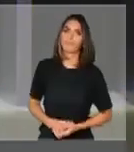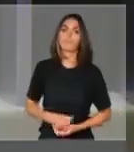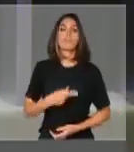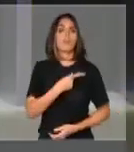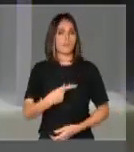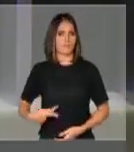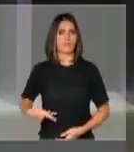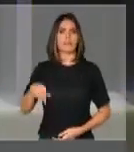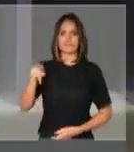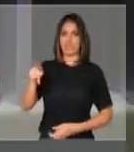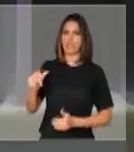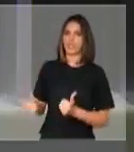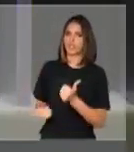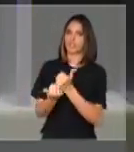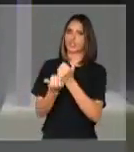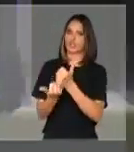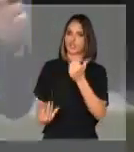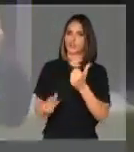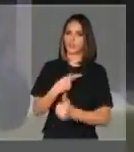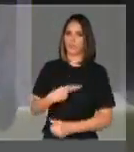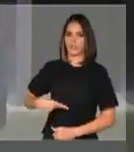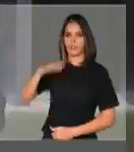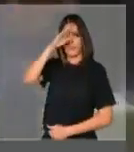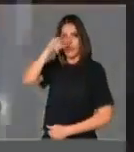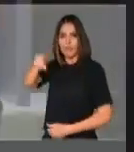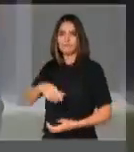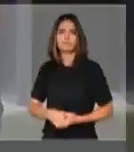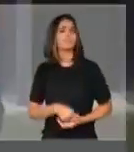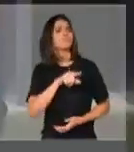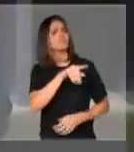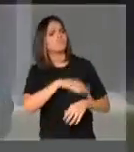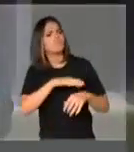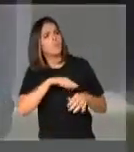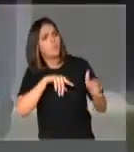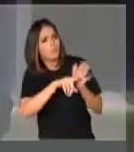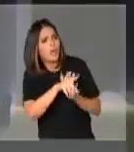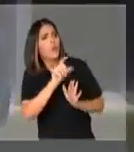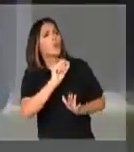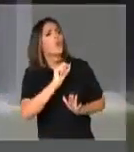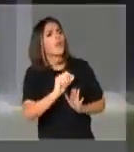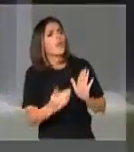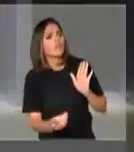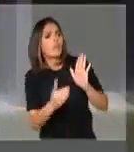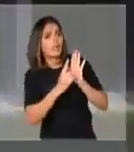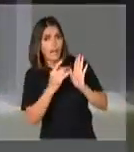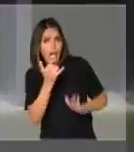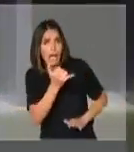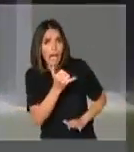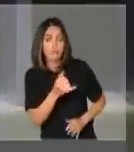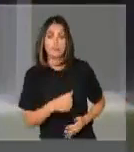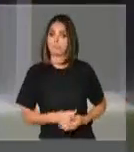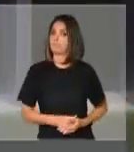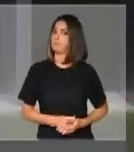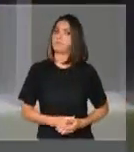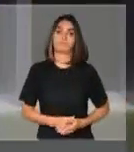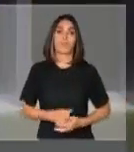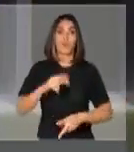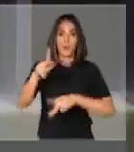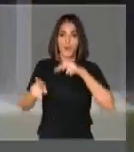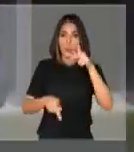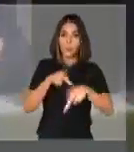um aliado do presidente da República, ela foi consultada sobre o decreto das armas? A população brasileira